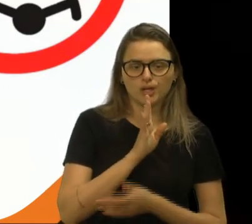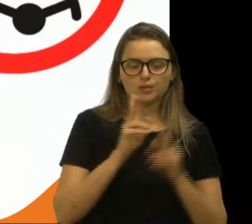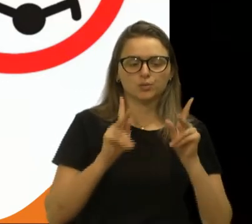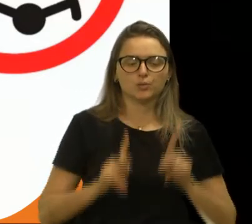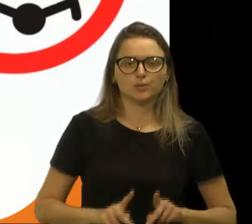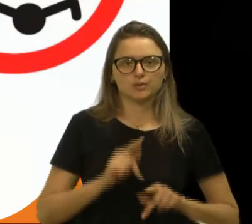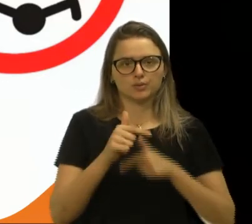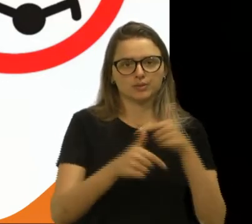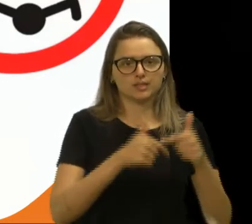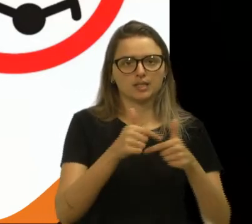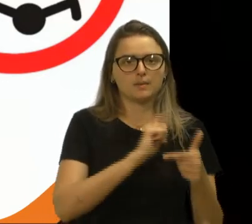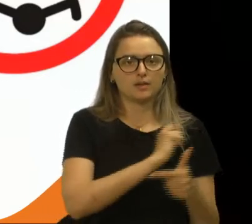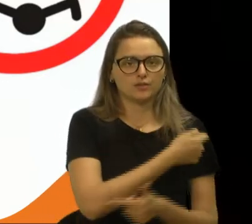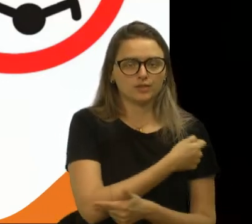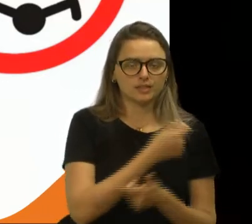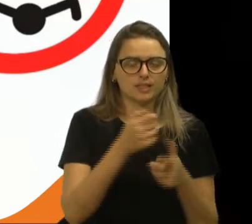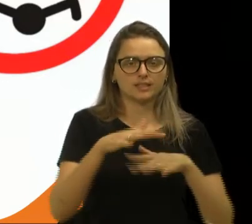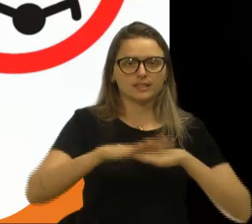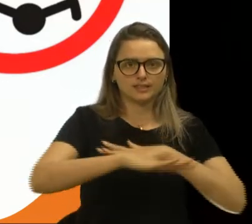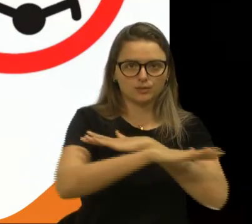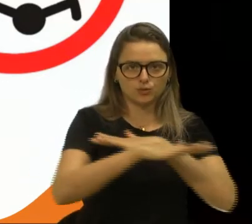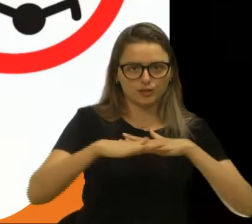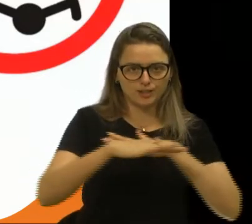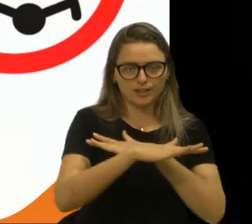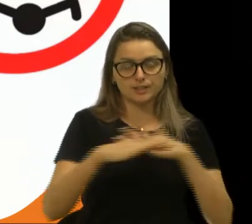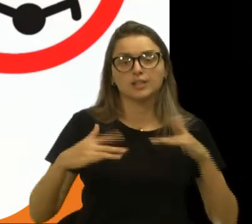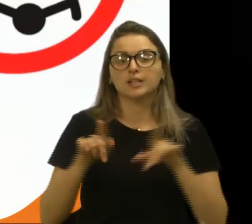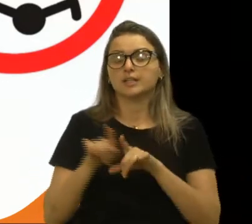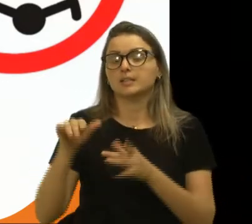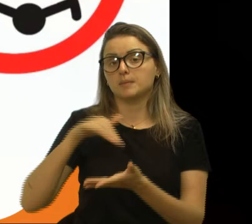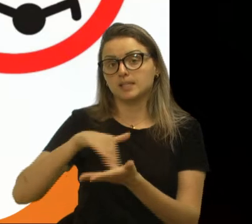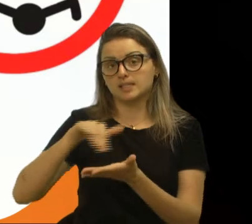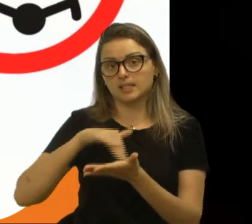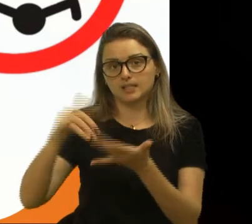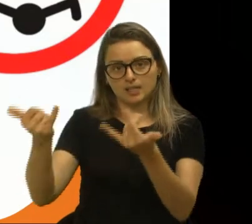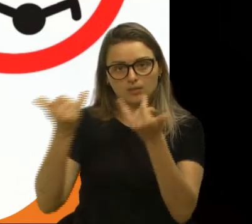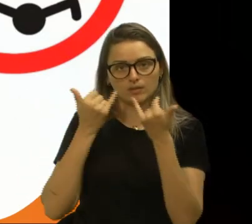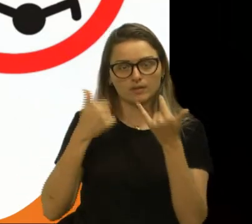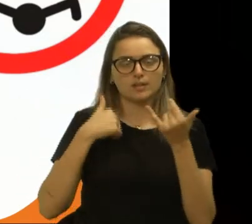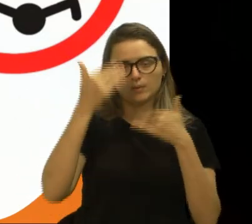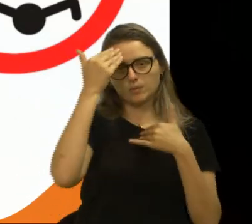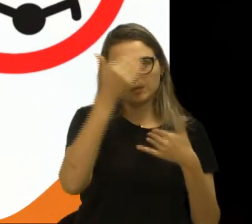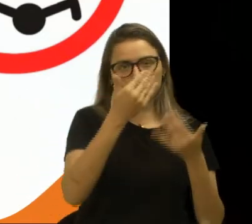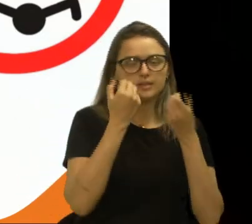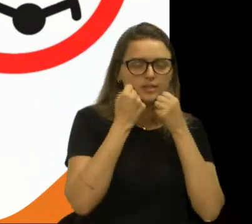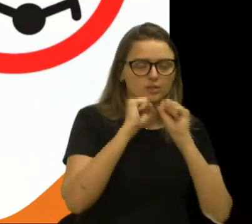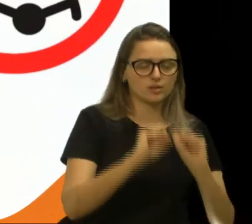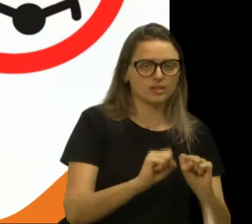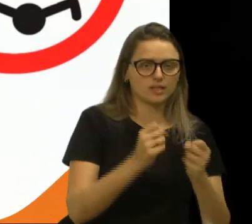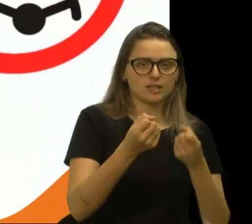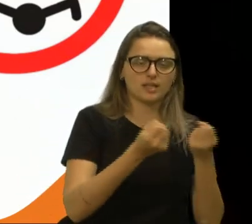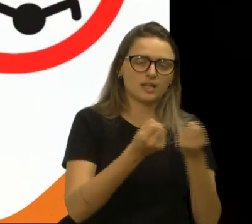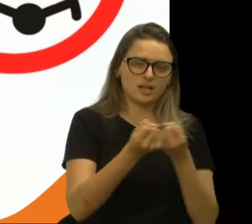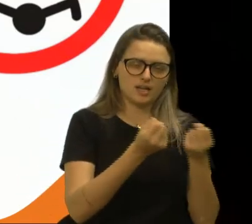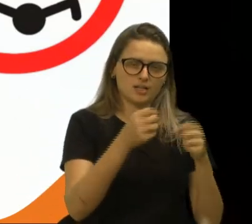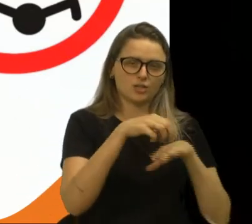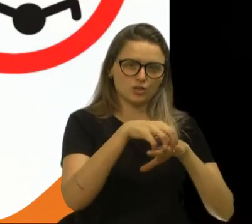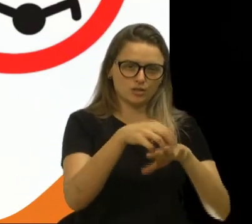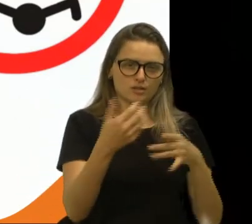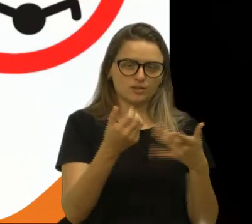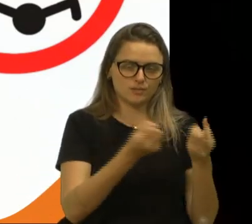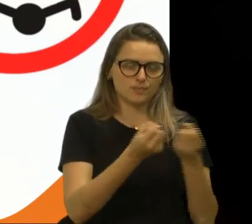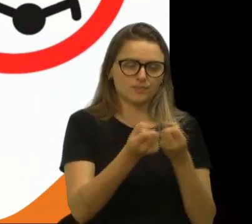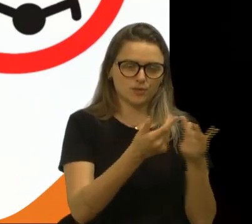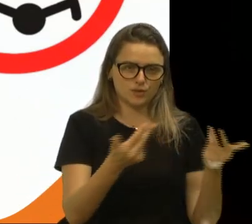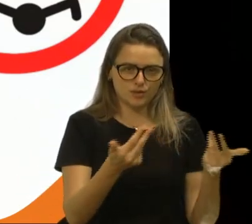trabalham na fiscalização de trânsito, conheço o secretário que nos passou esses dados, agradeço a secretaria, né, e realmente o que ele diz, o discurso